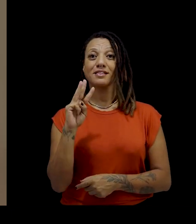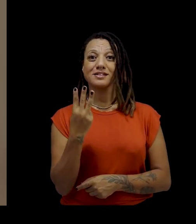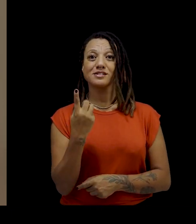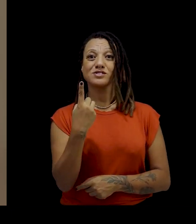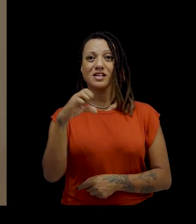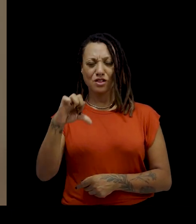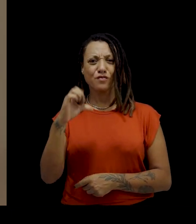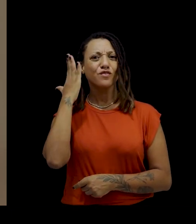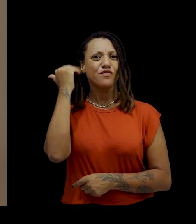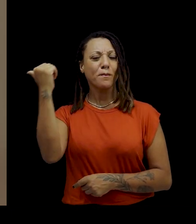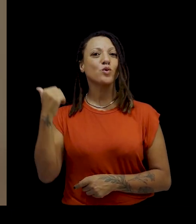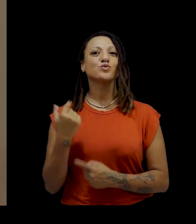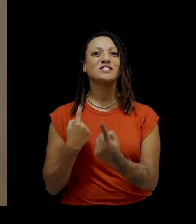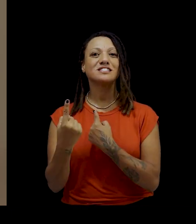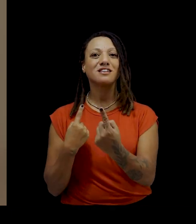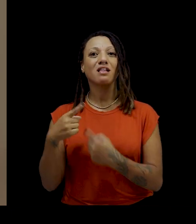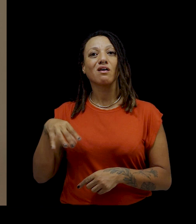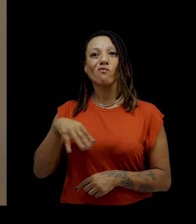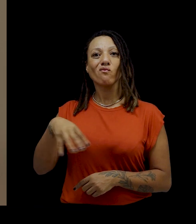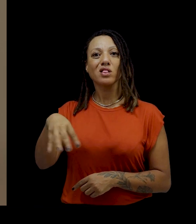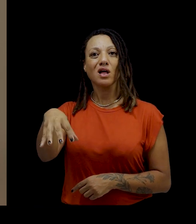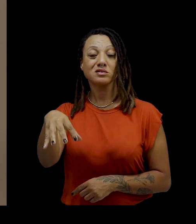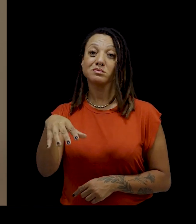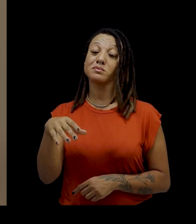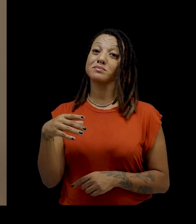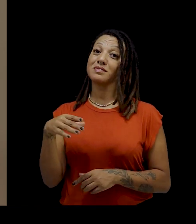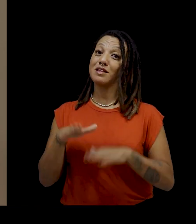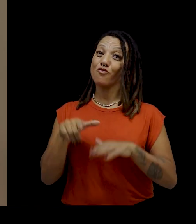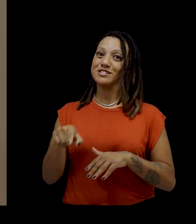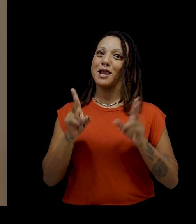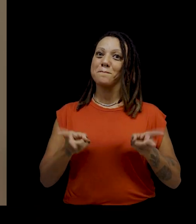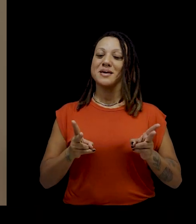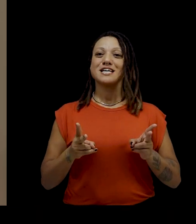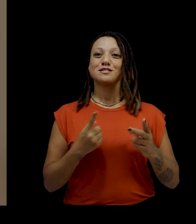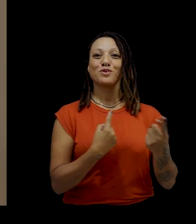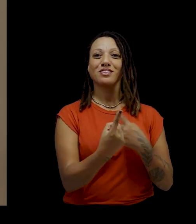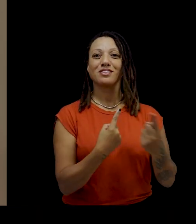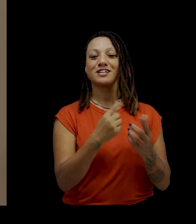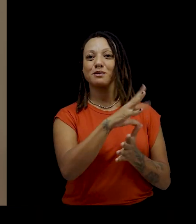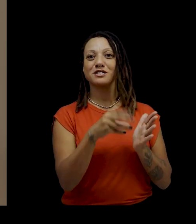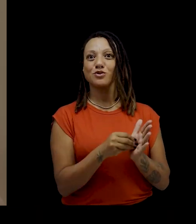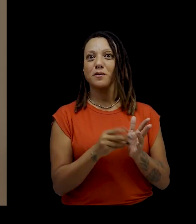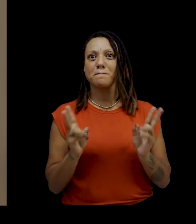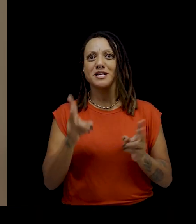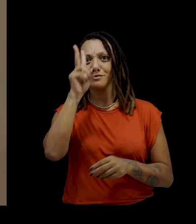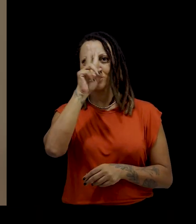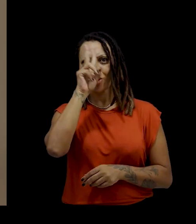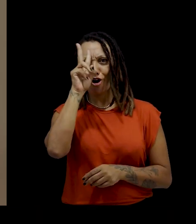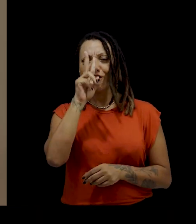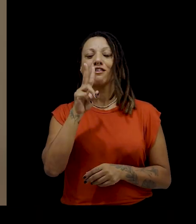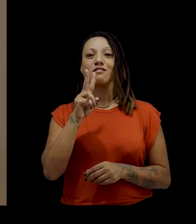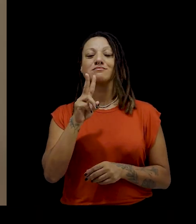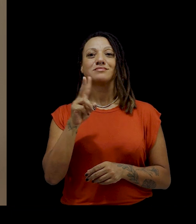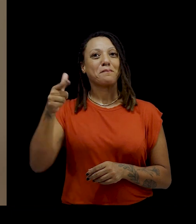que é conhecida popularmente como a Estrada Fantasma, porque ela é talvez uma nova Transamazônica. Ela está repetindo as histórias e o ciclo